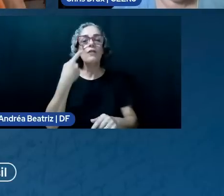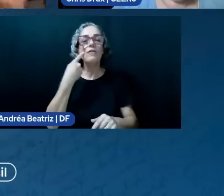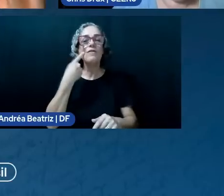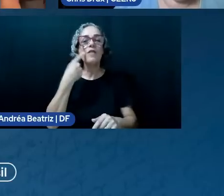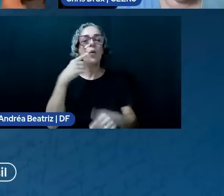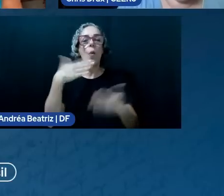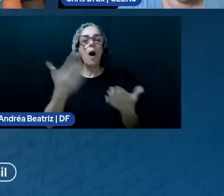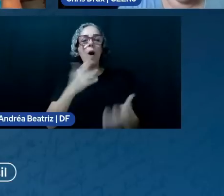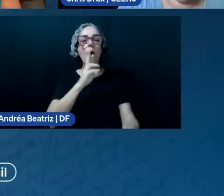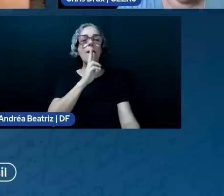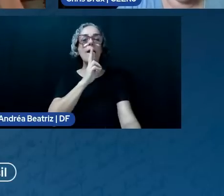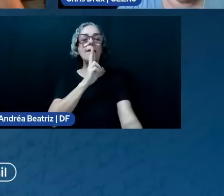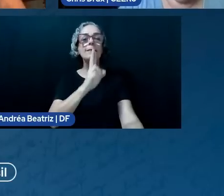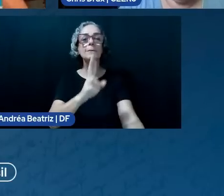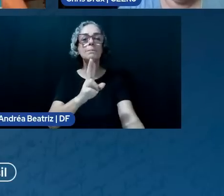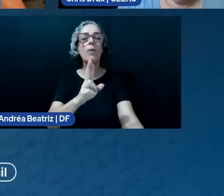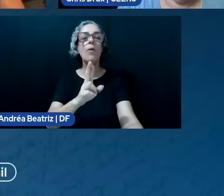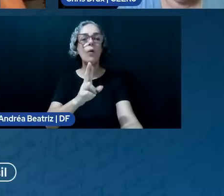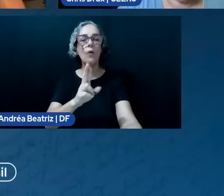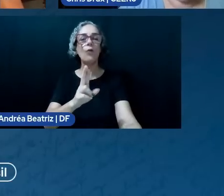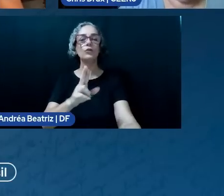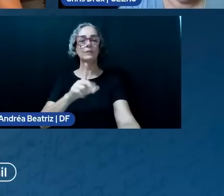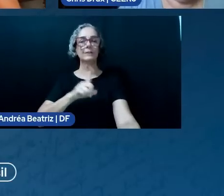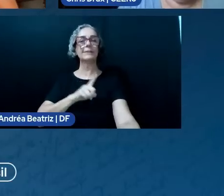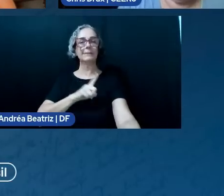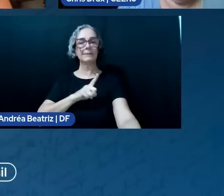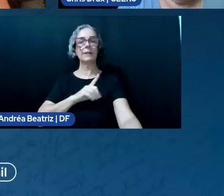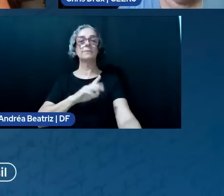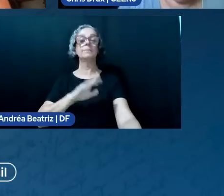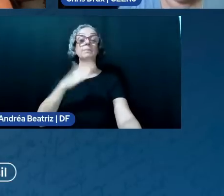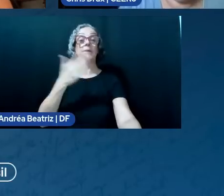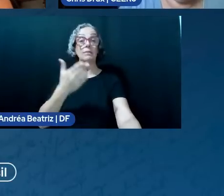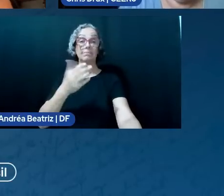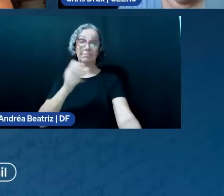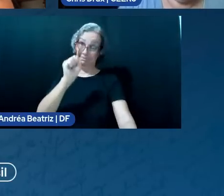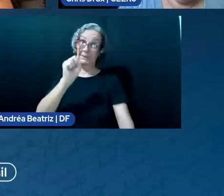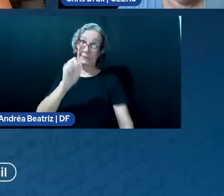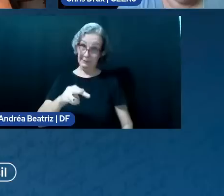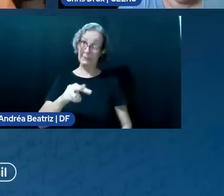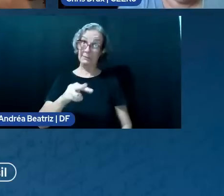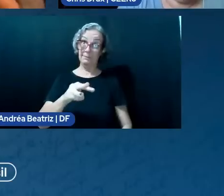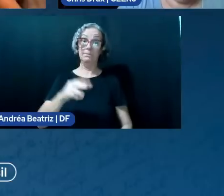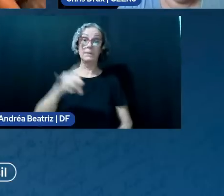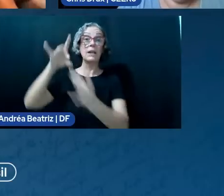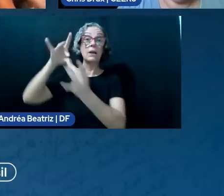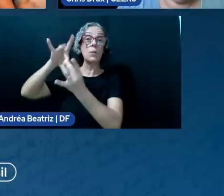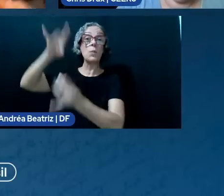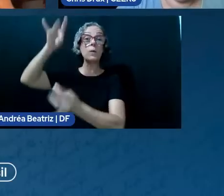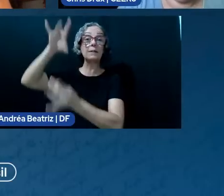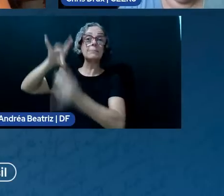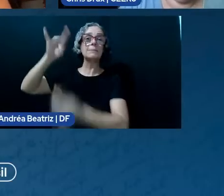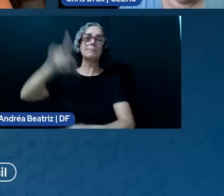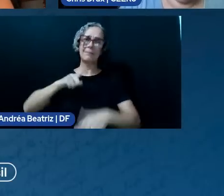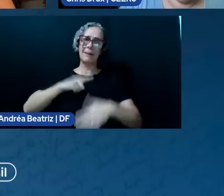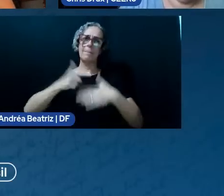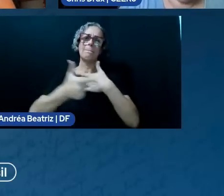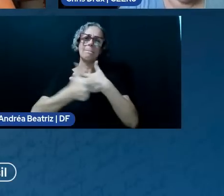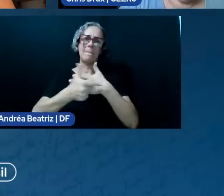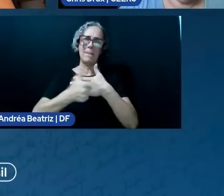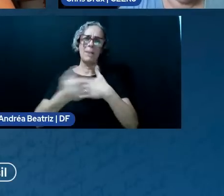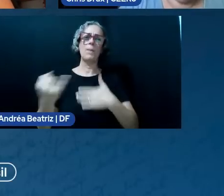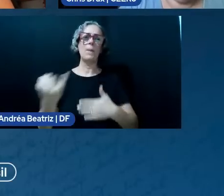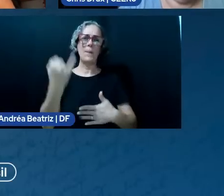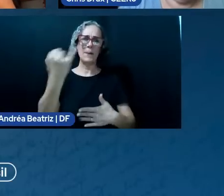dão por partes. Primeiro, sim, os espíritos desempenham um papel importante nesses